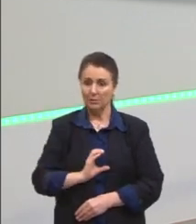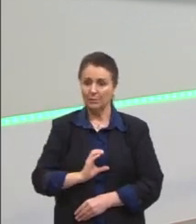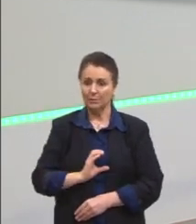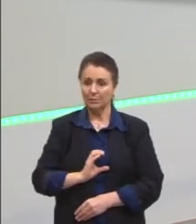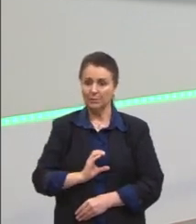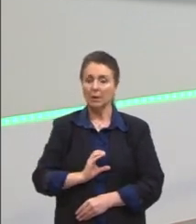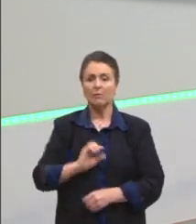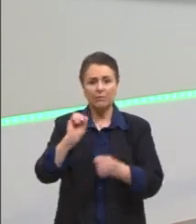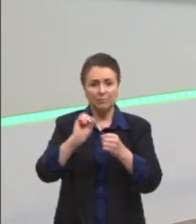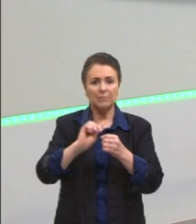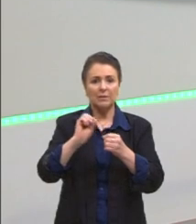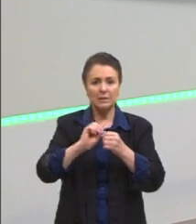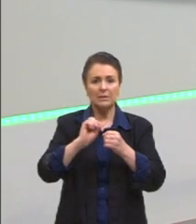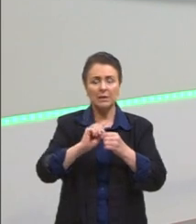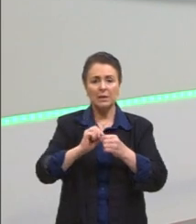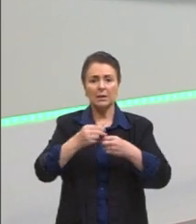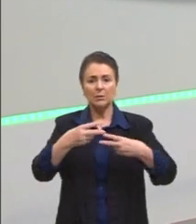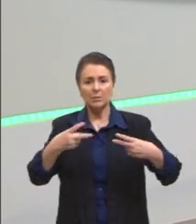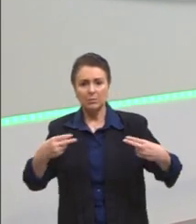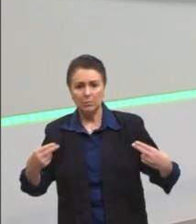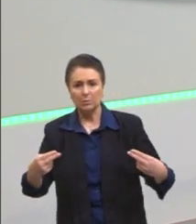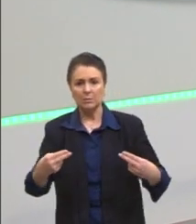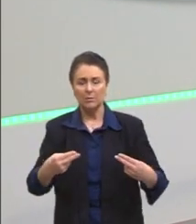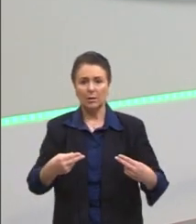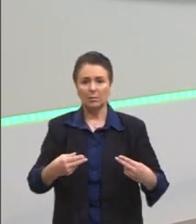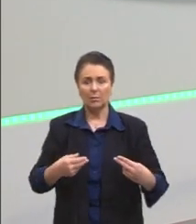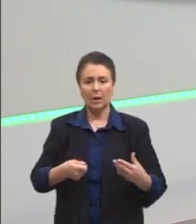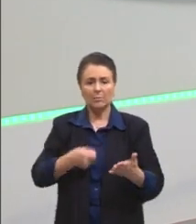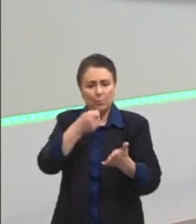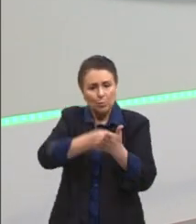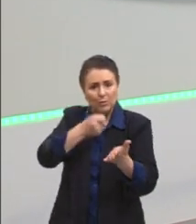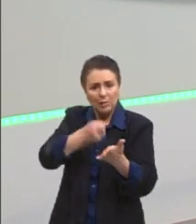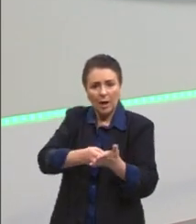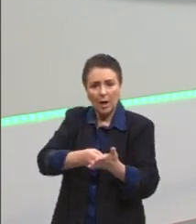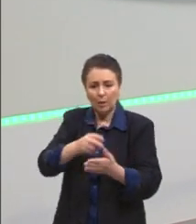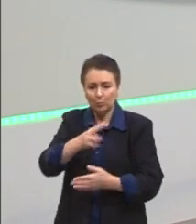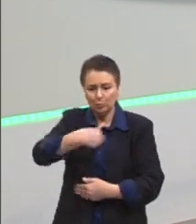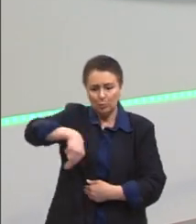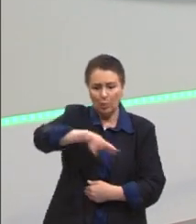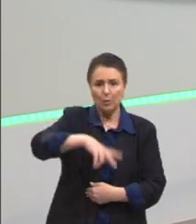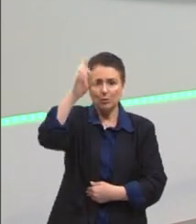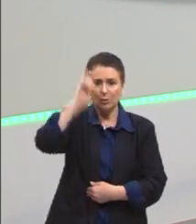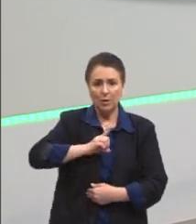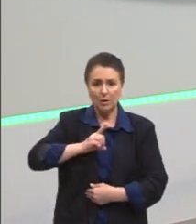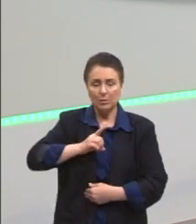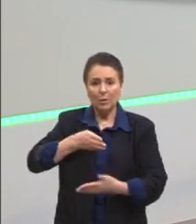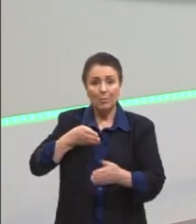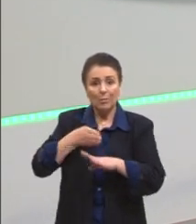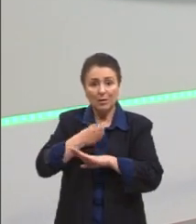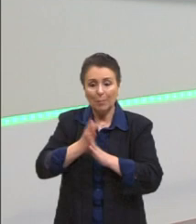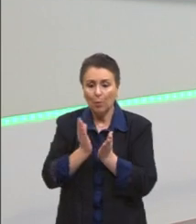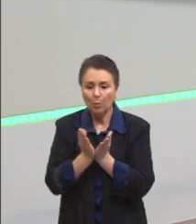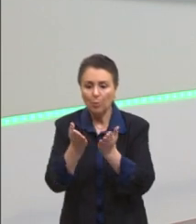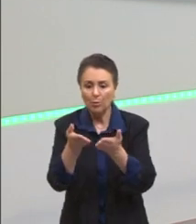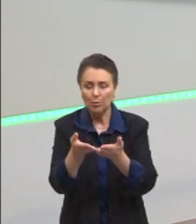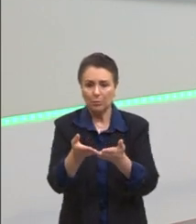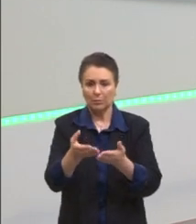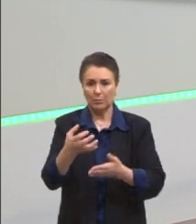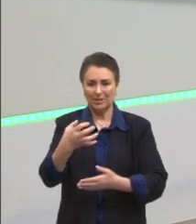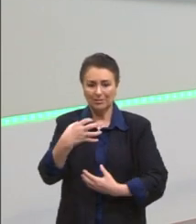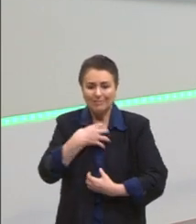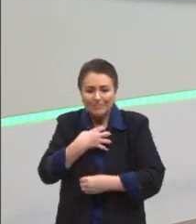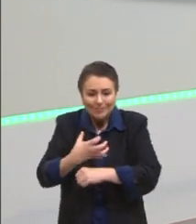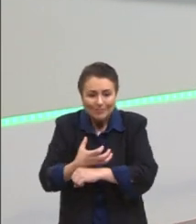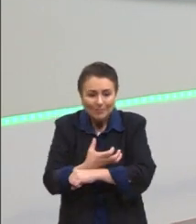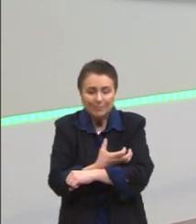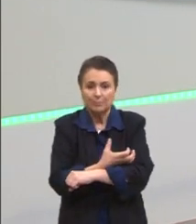exercitarmos a cidadania os nossos participarmos do coletivo termos essa sensibilidade de